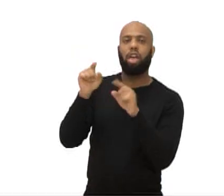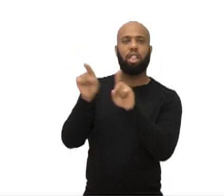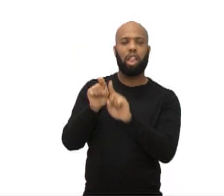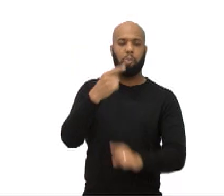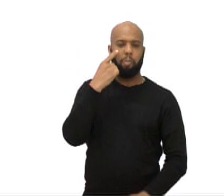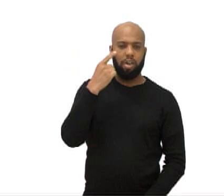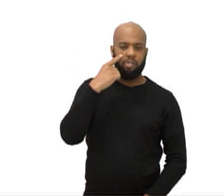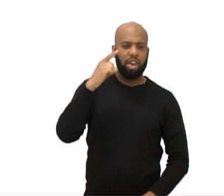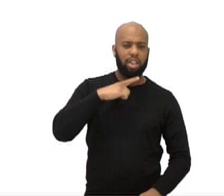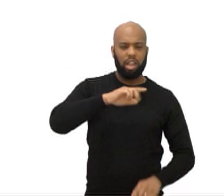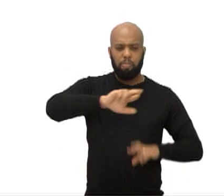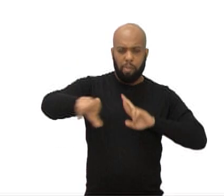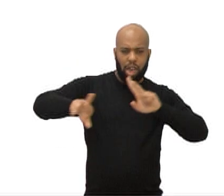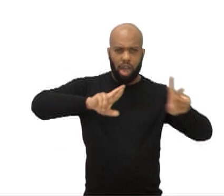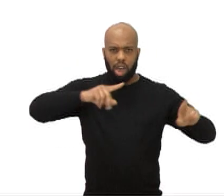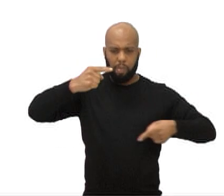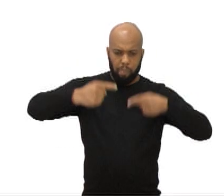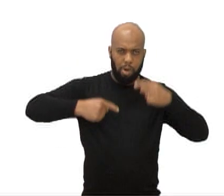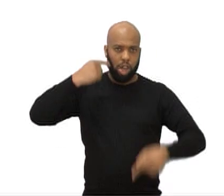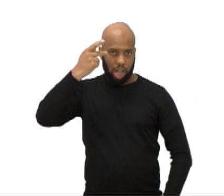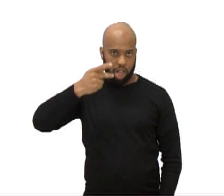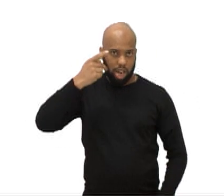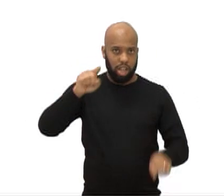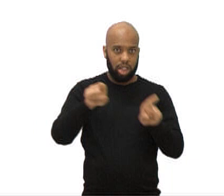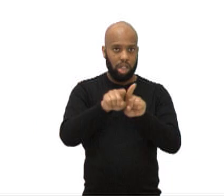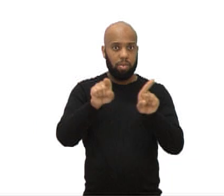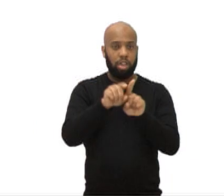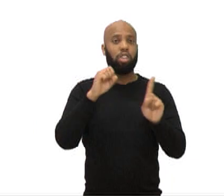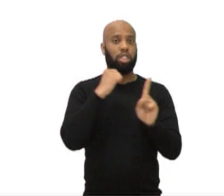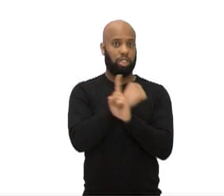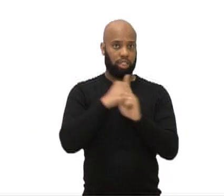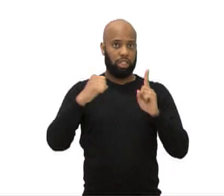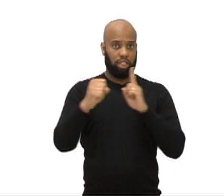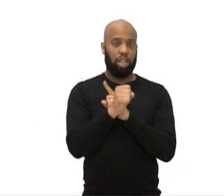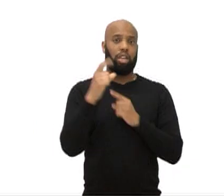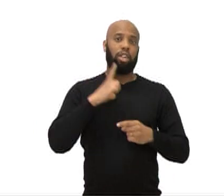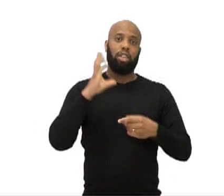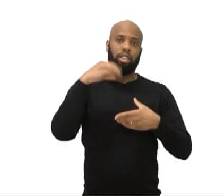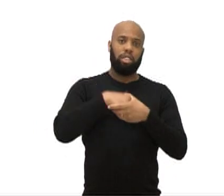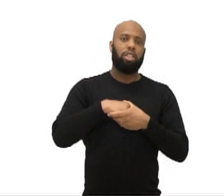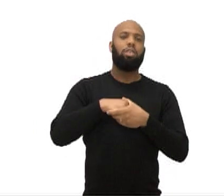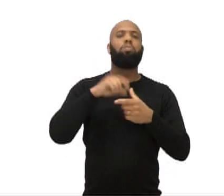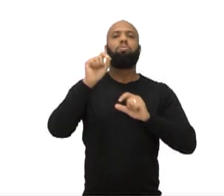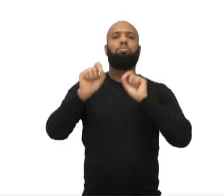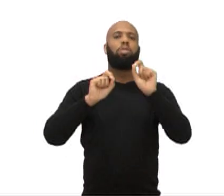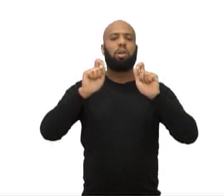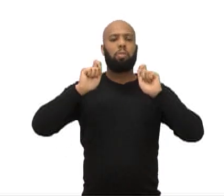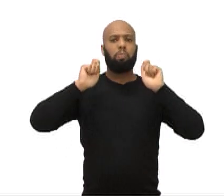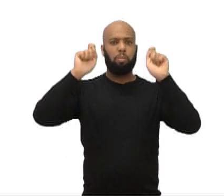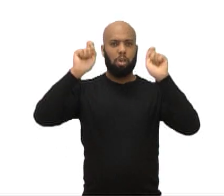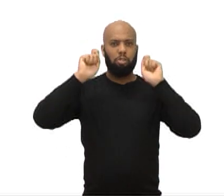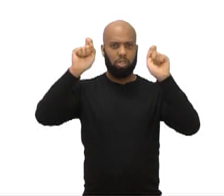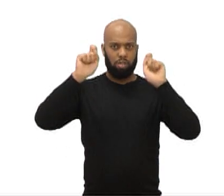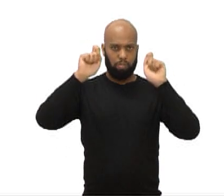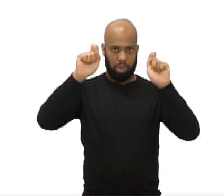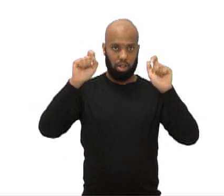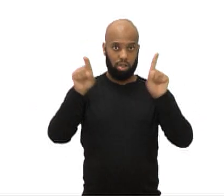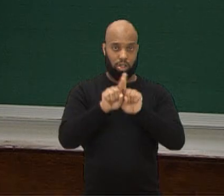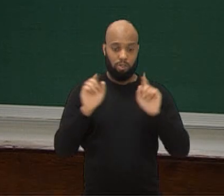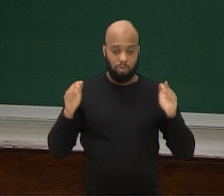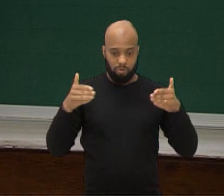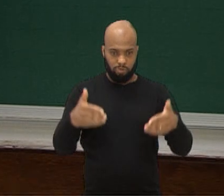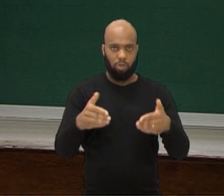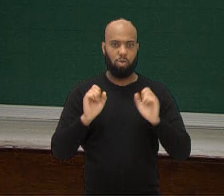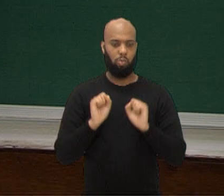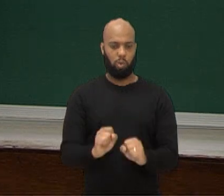política, social e regional nas rebeliões e nos movimentos contestatórios ao poder centralizado.